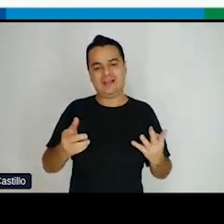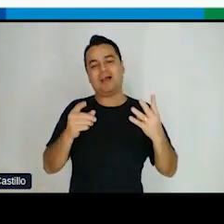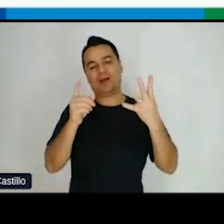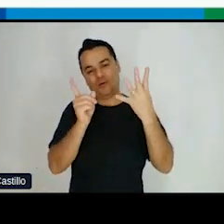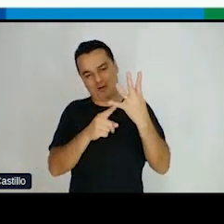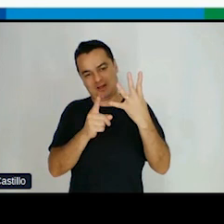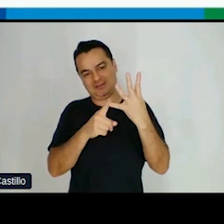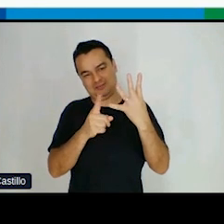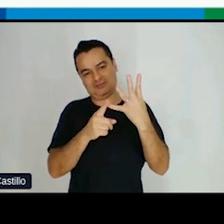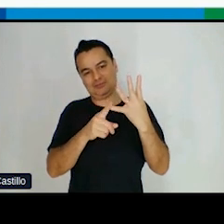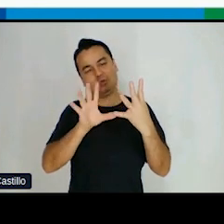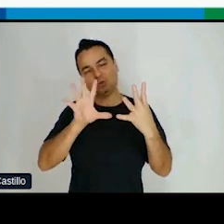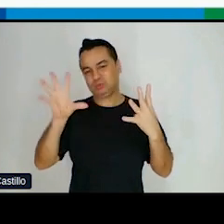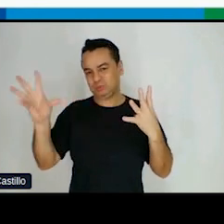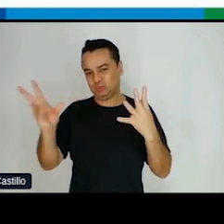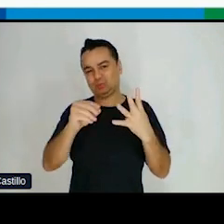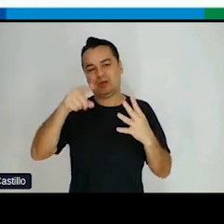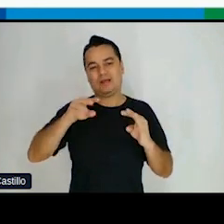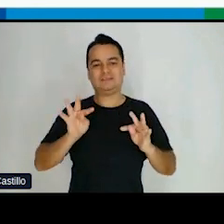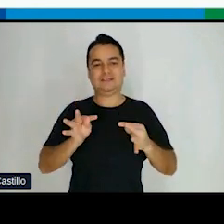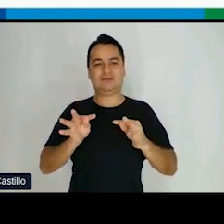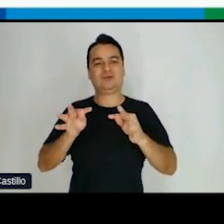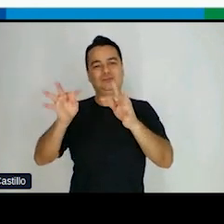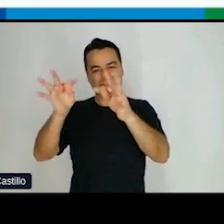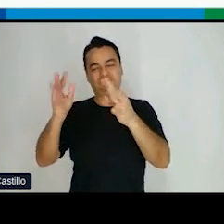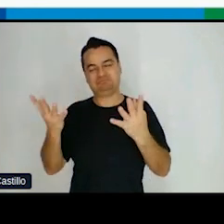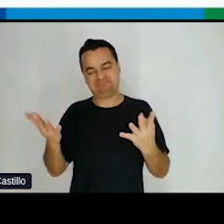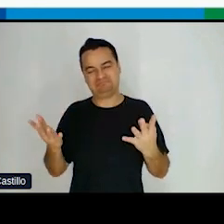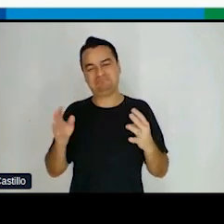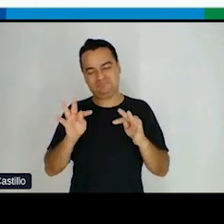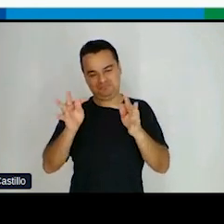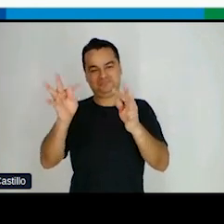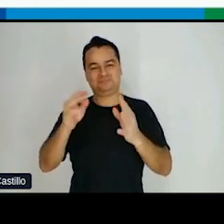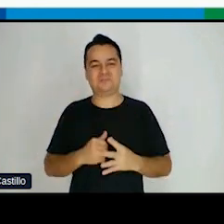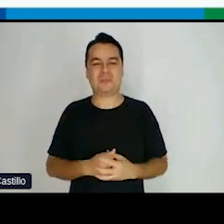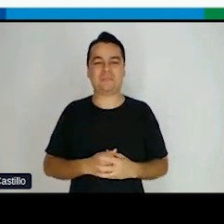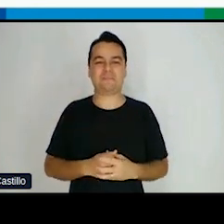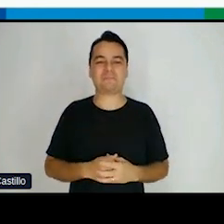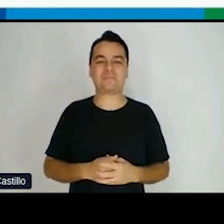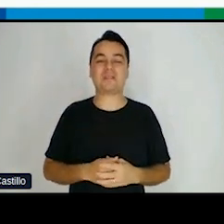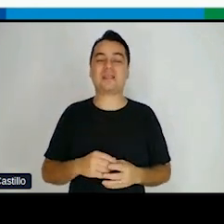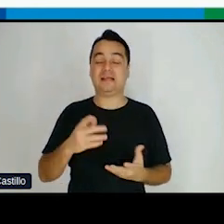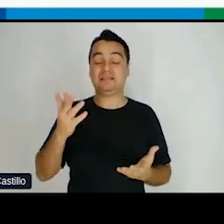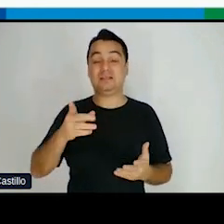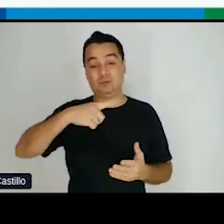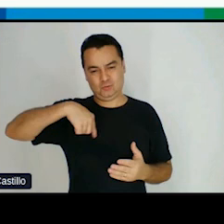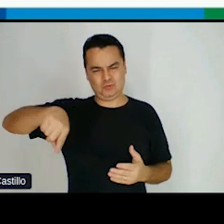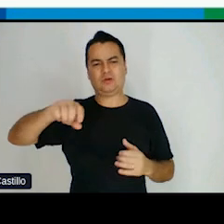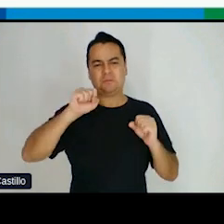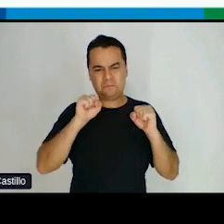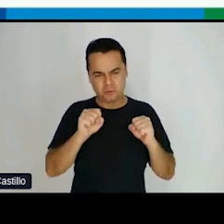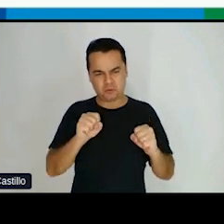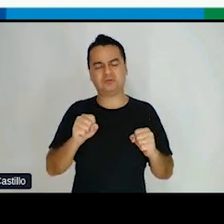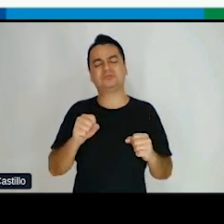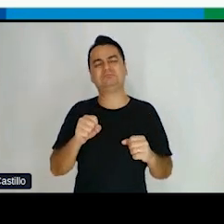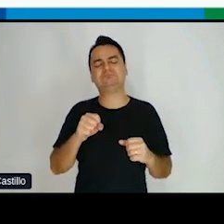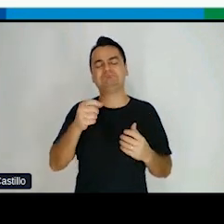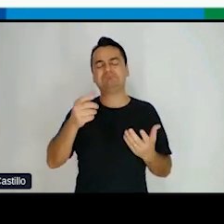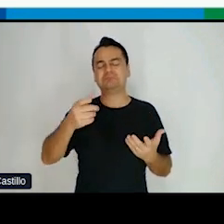certeza, né, o que engloba tudo isso é tecnologia. Então, a gente se coloca à disposição para